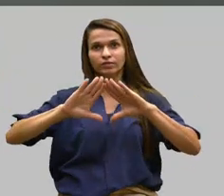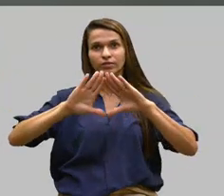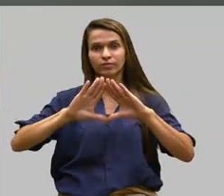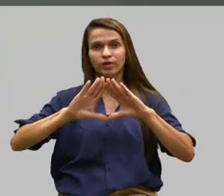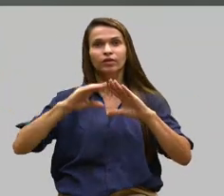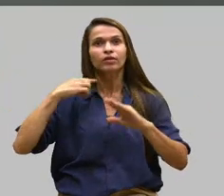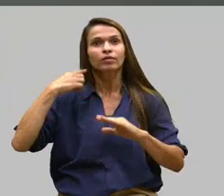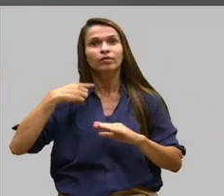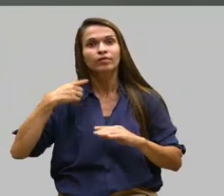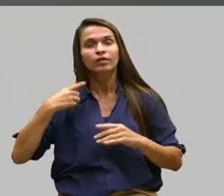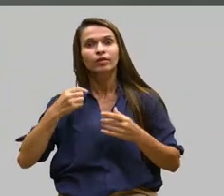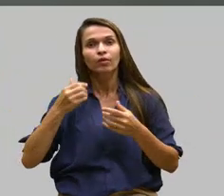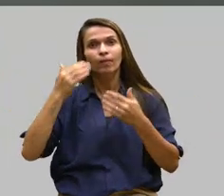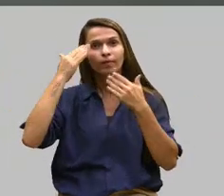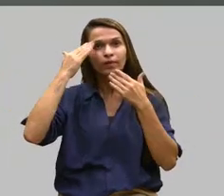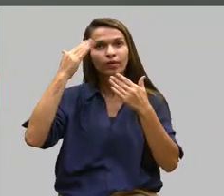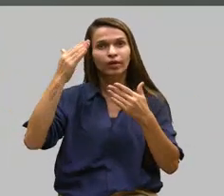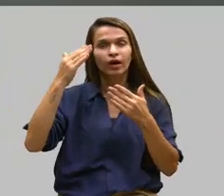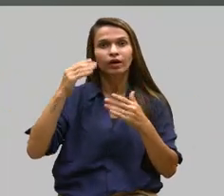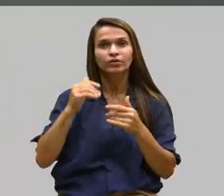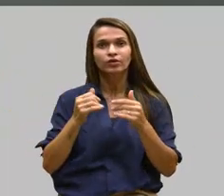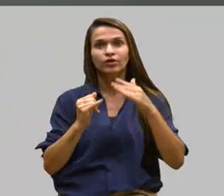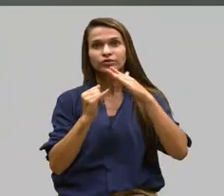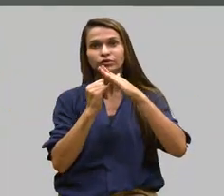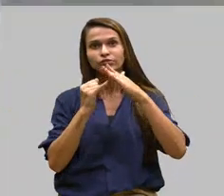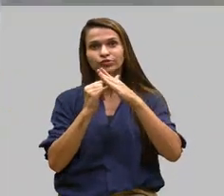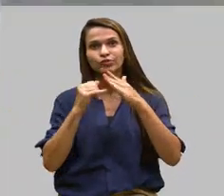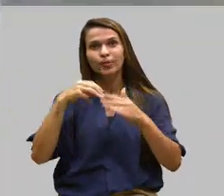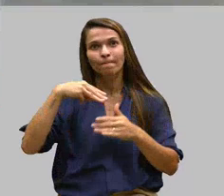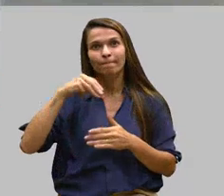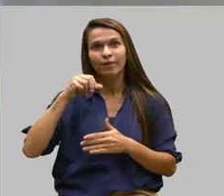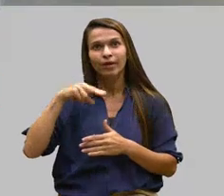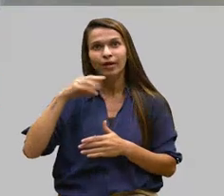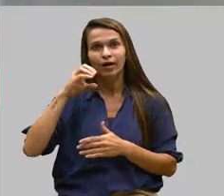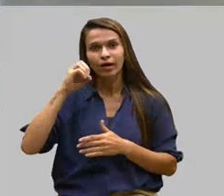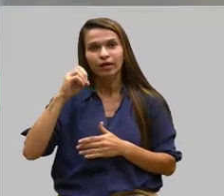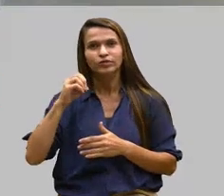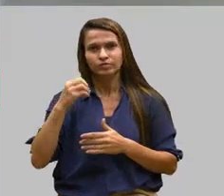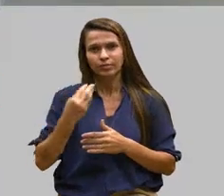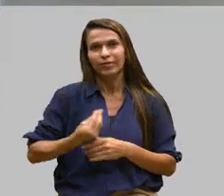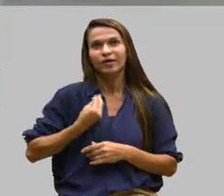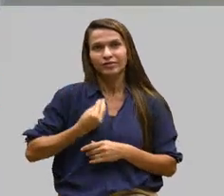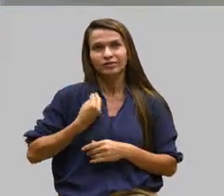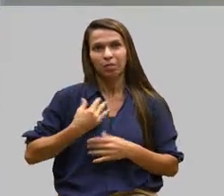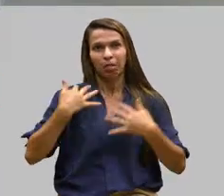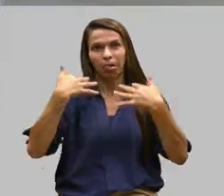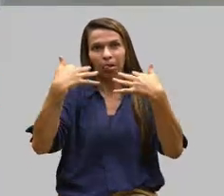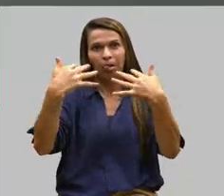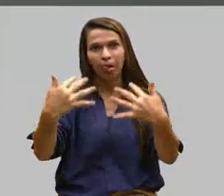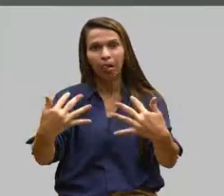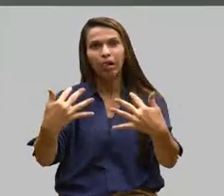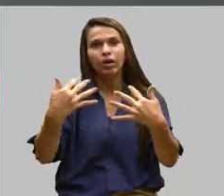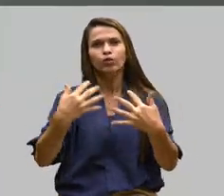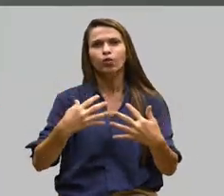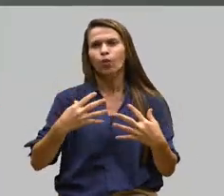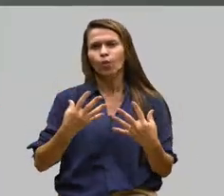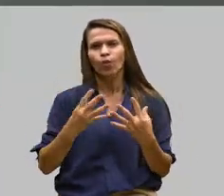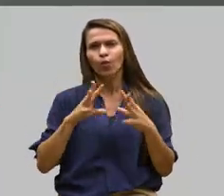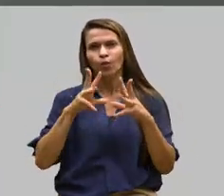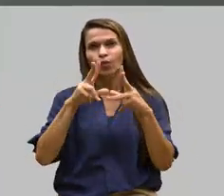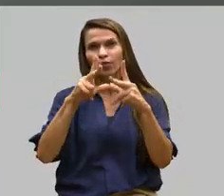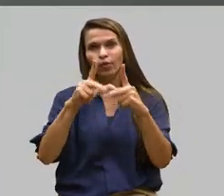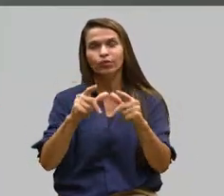né Muito obrigado a galera do Mano Brown aí que tá presente Gabriel aqui Bernardo toda equipe